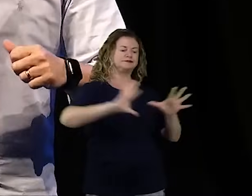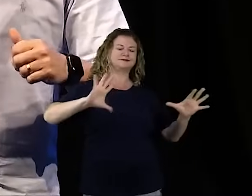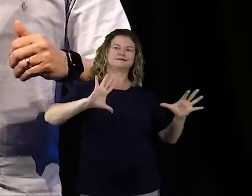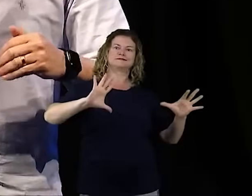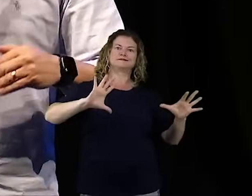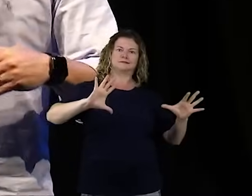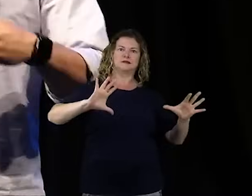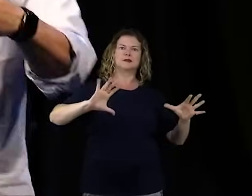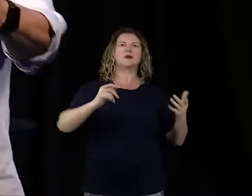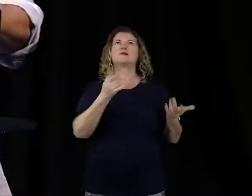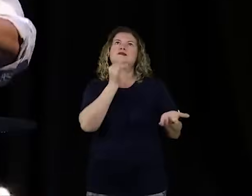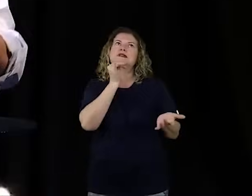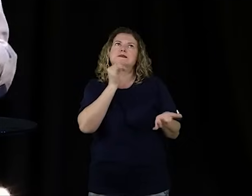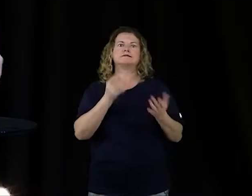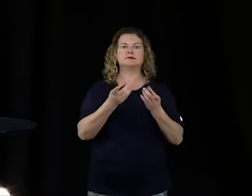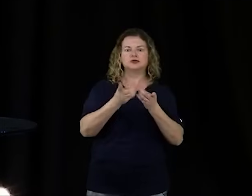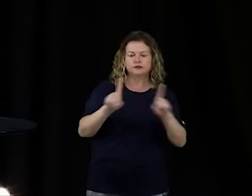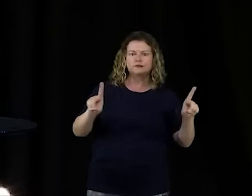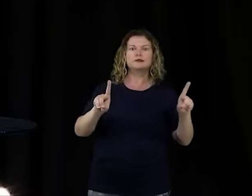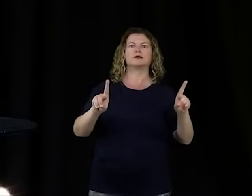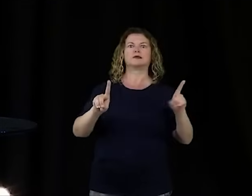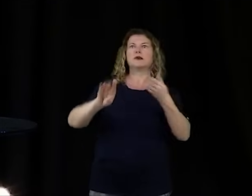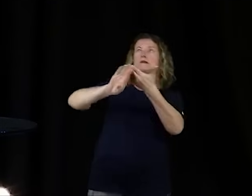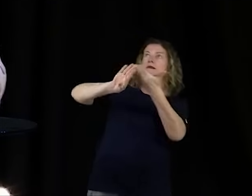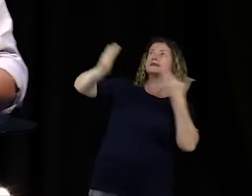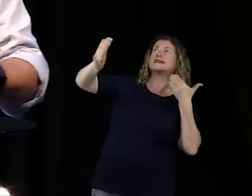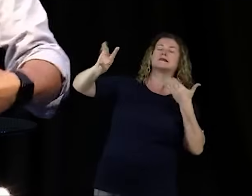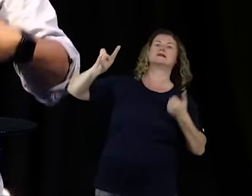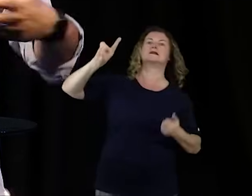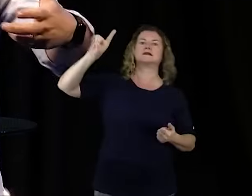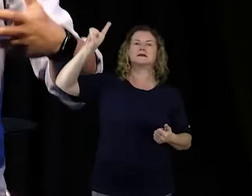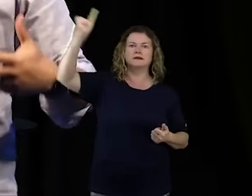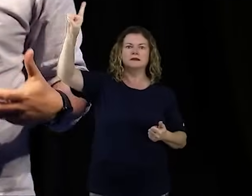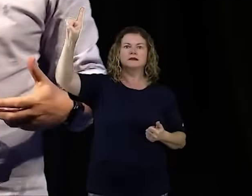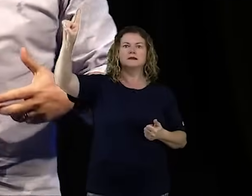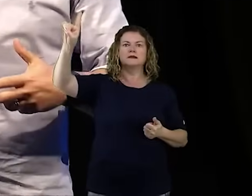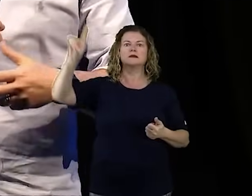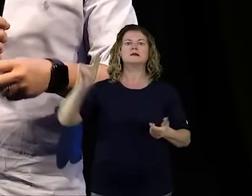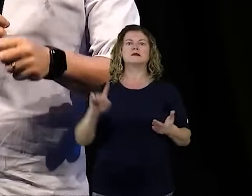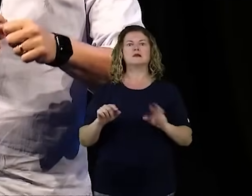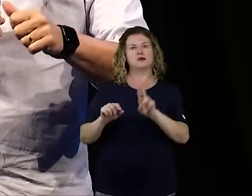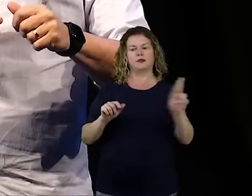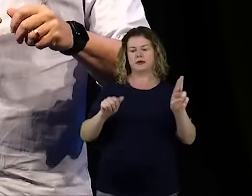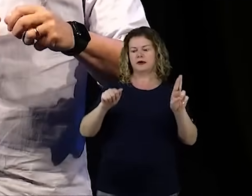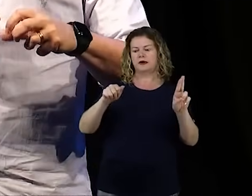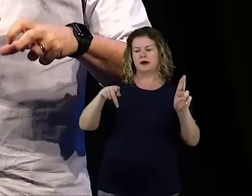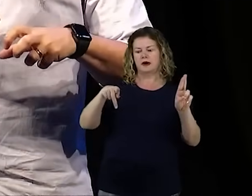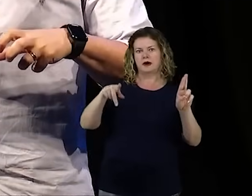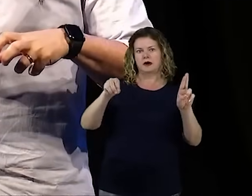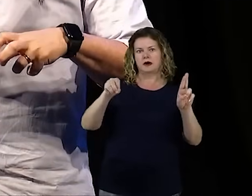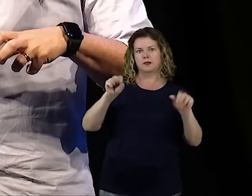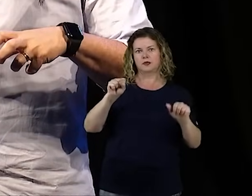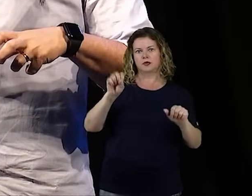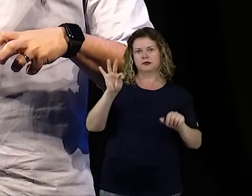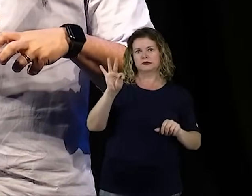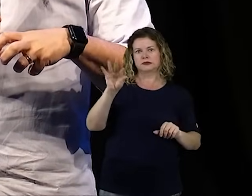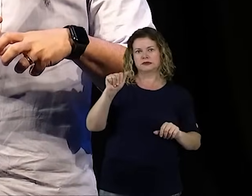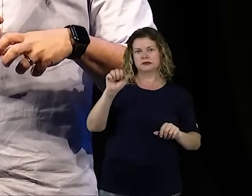através eh do afastamento de Deus a Bíblia chama do afastamento de apostasia esse esse